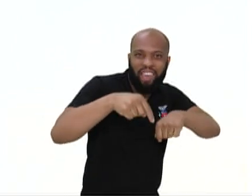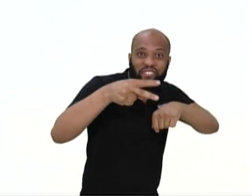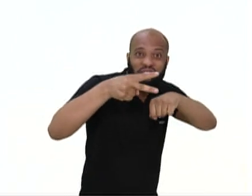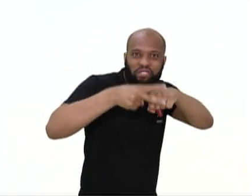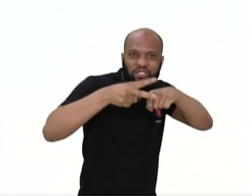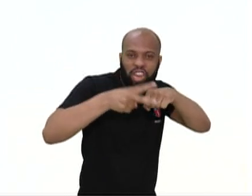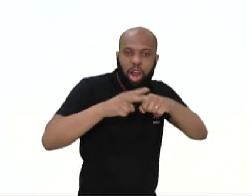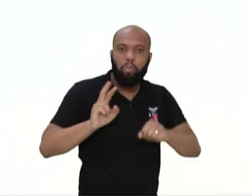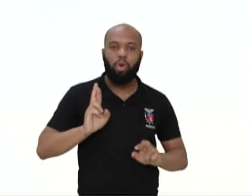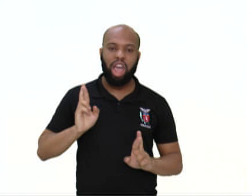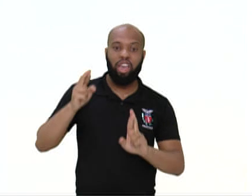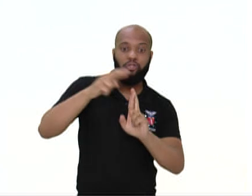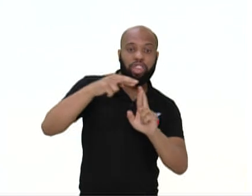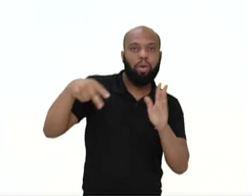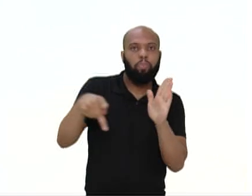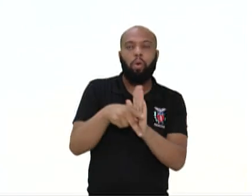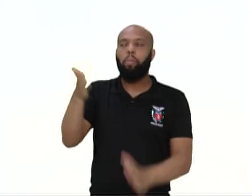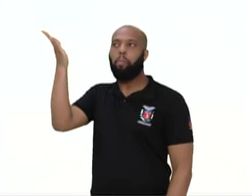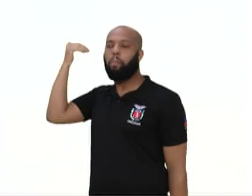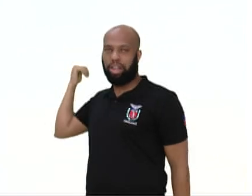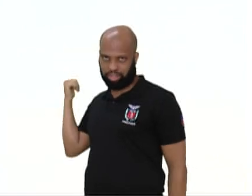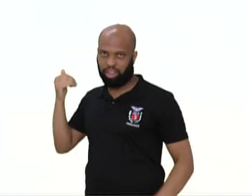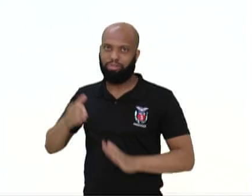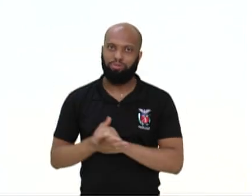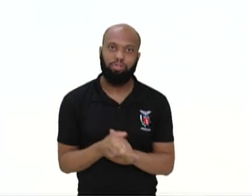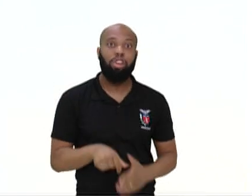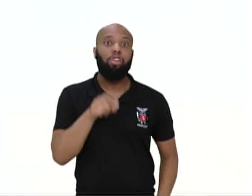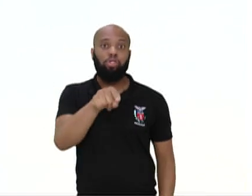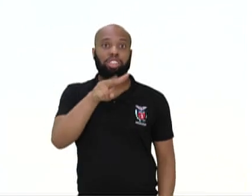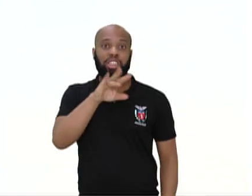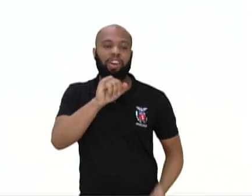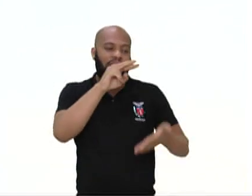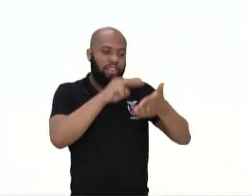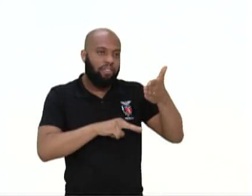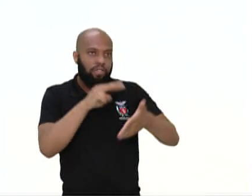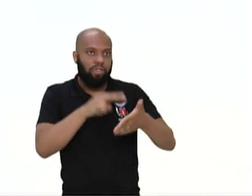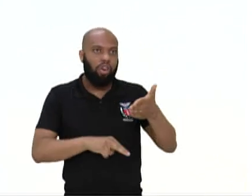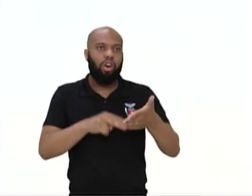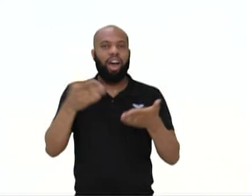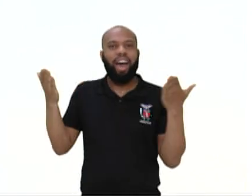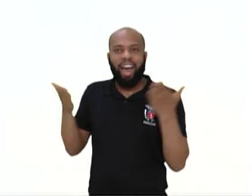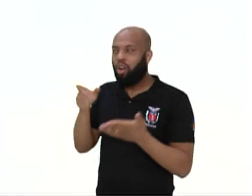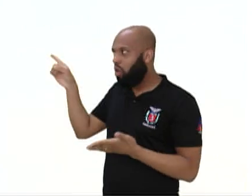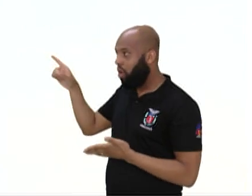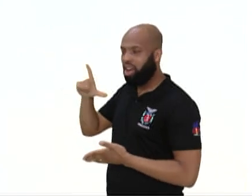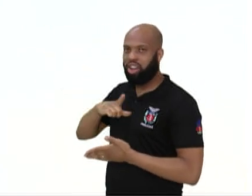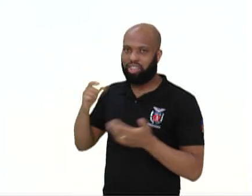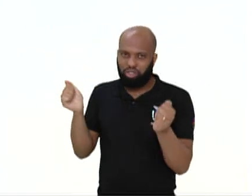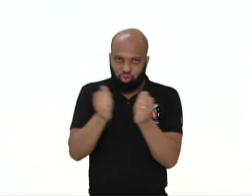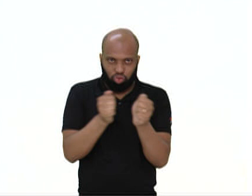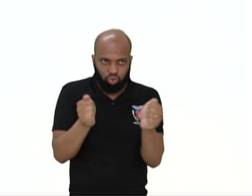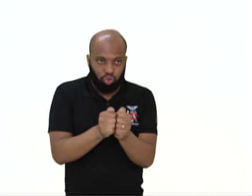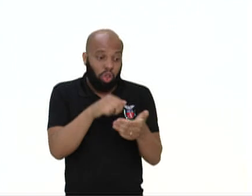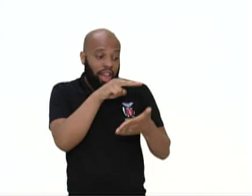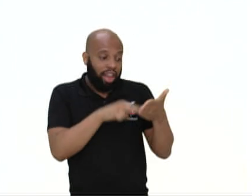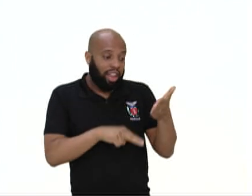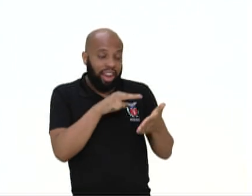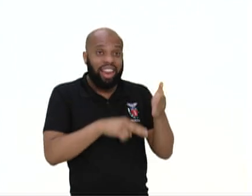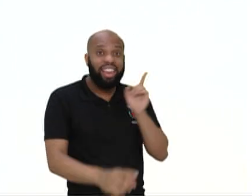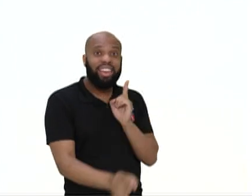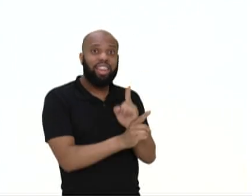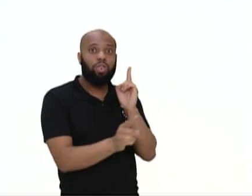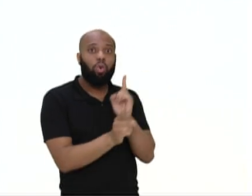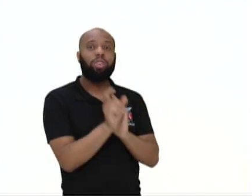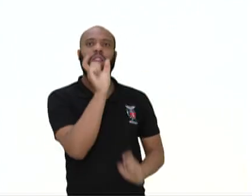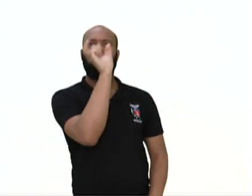se referem ao passado. Então, vocês vão voltar nessa estrofe que já está aqui e vocês vão fazer o